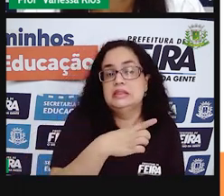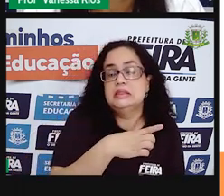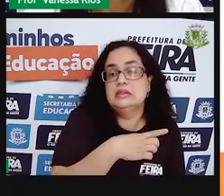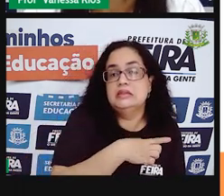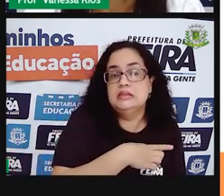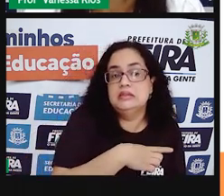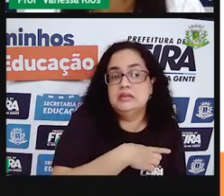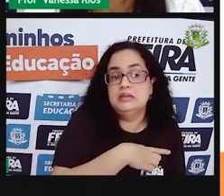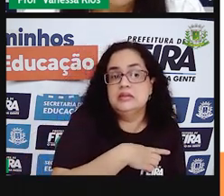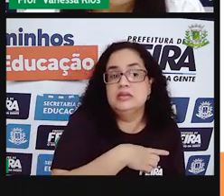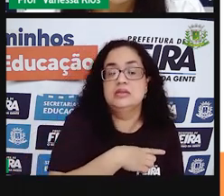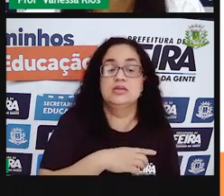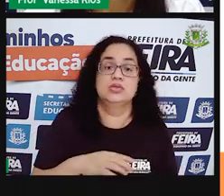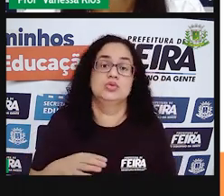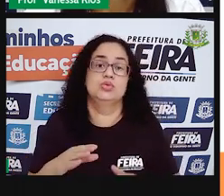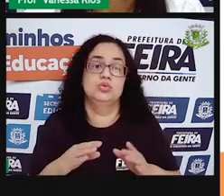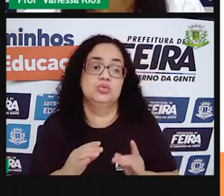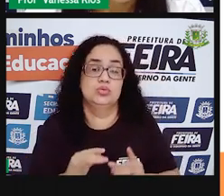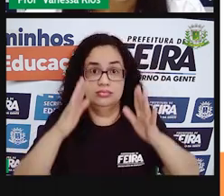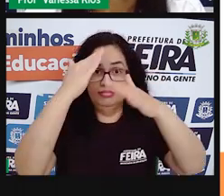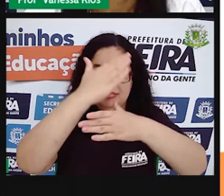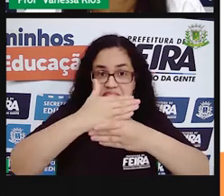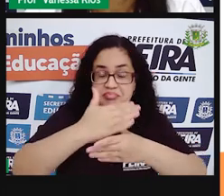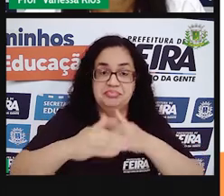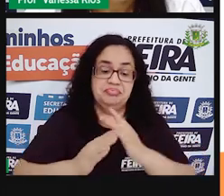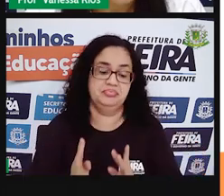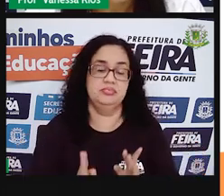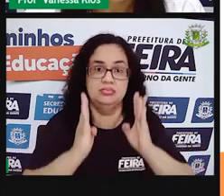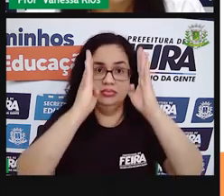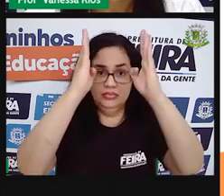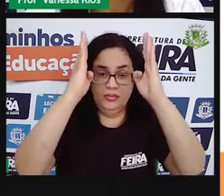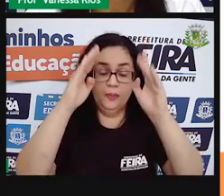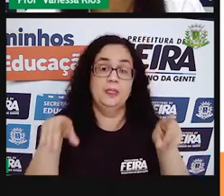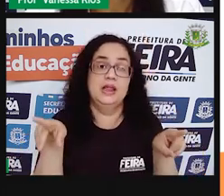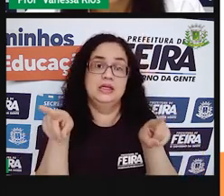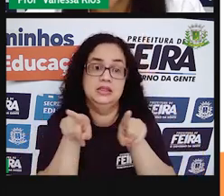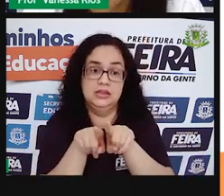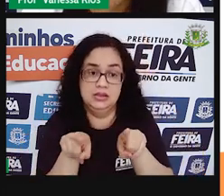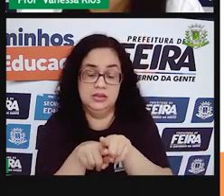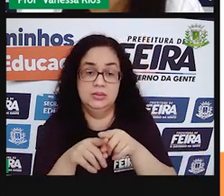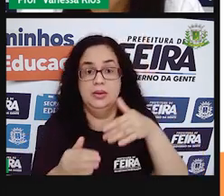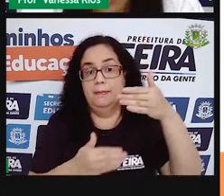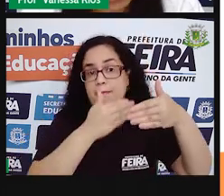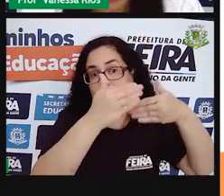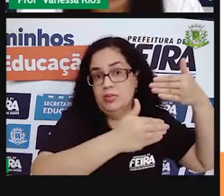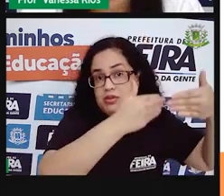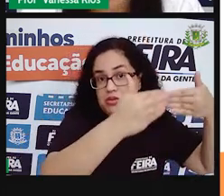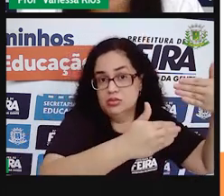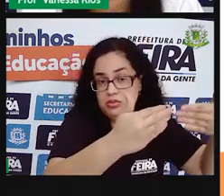E estarem construídos, estarem de pé, mesmo também com o passar de muitos anos.